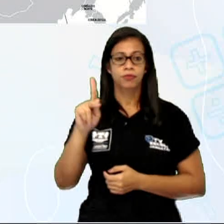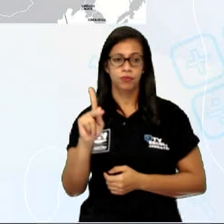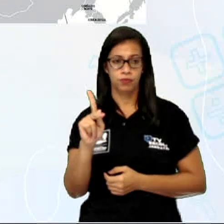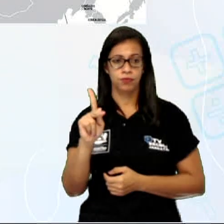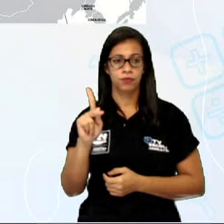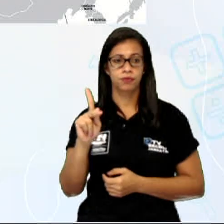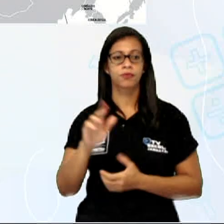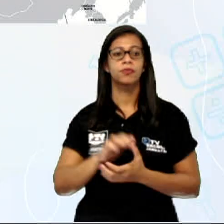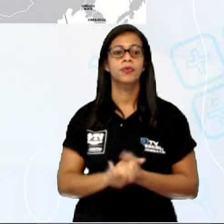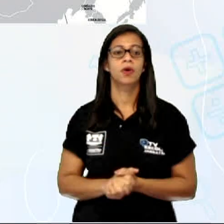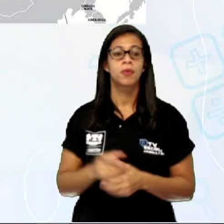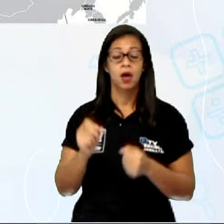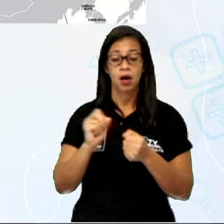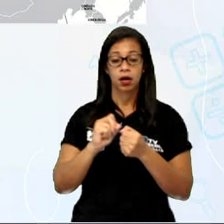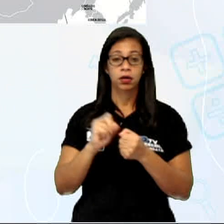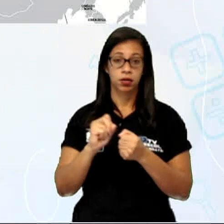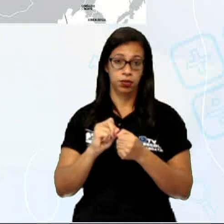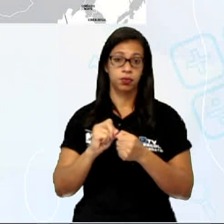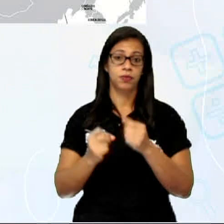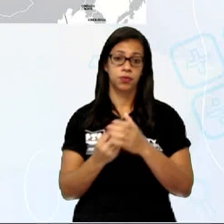Socialistas Soviéticas, a chamada